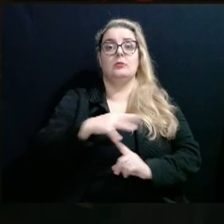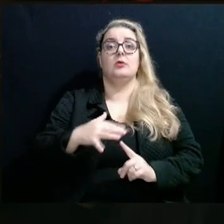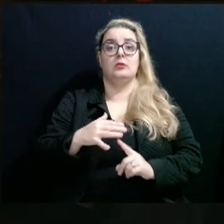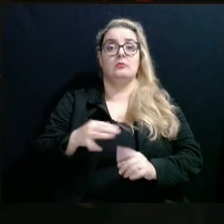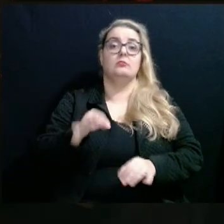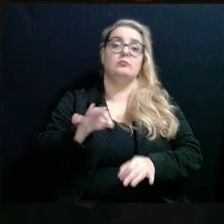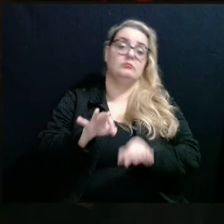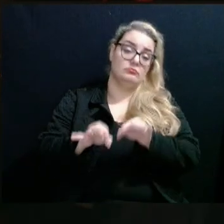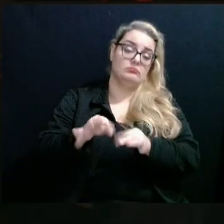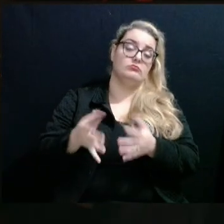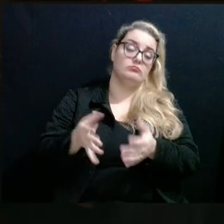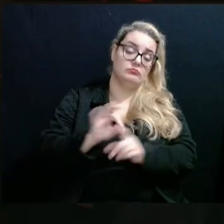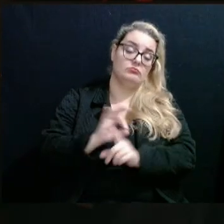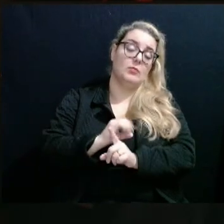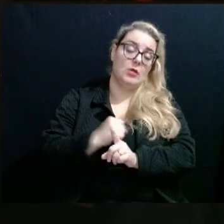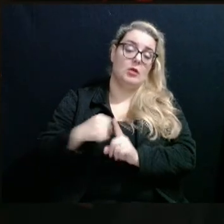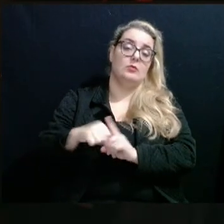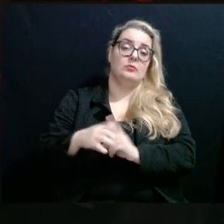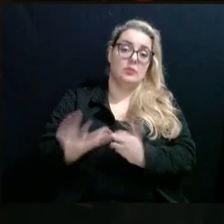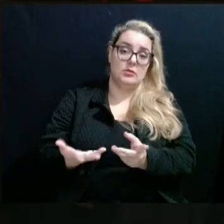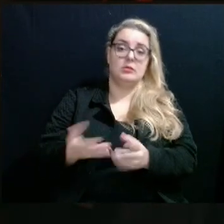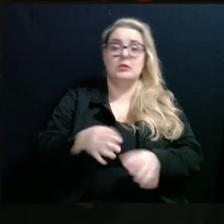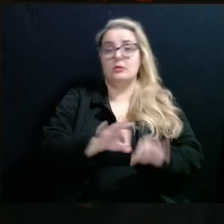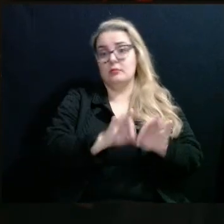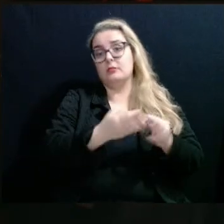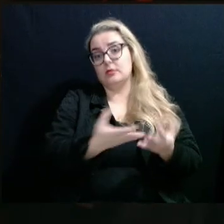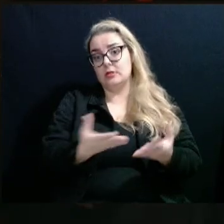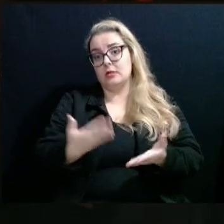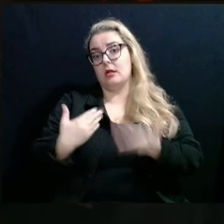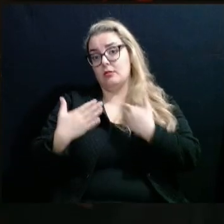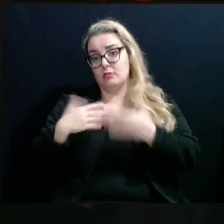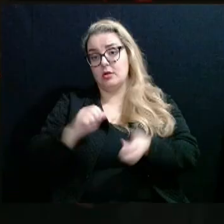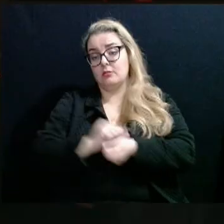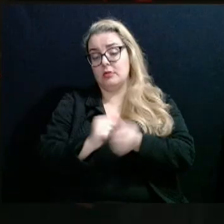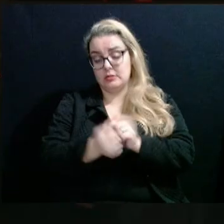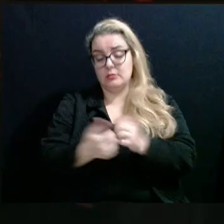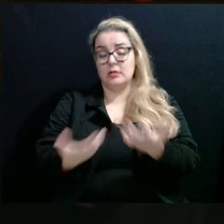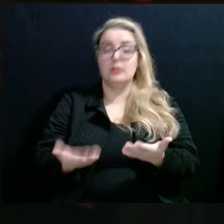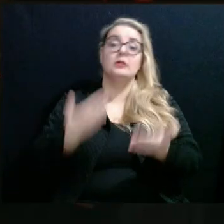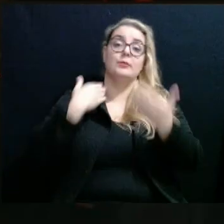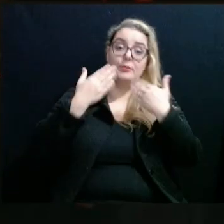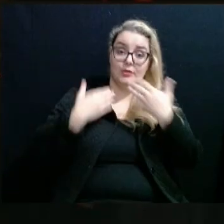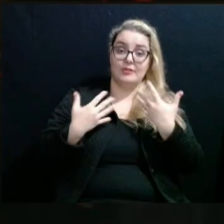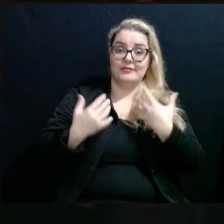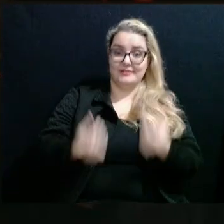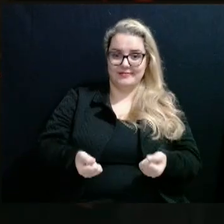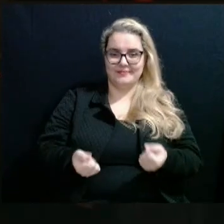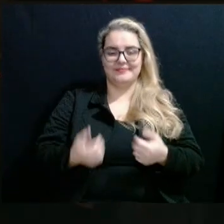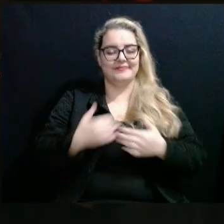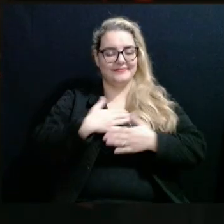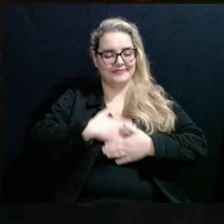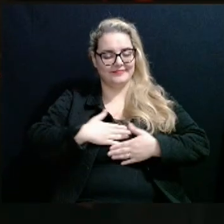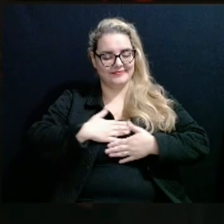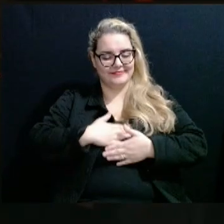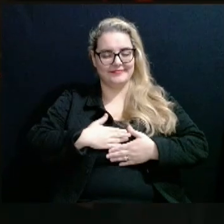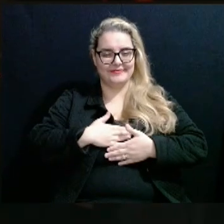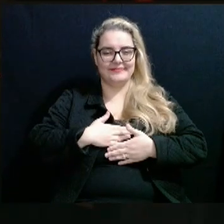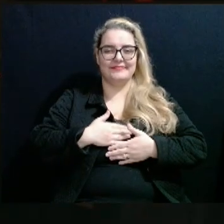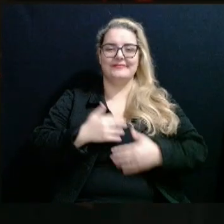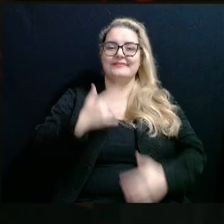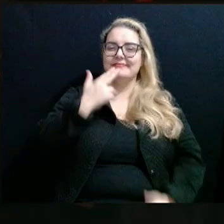vida que hoje a gente conversa. Então, para esse bate-papo, a gente recebe com muita satisfação a nutricionista